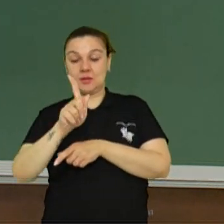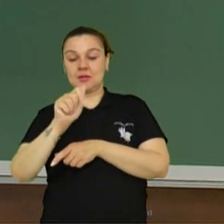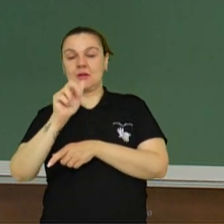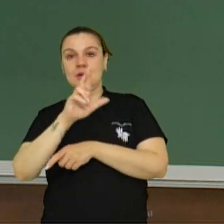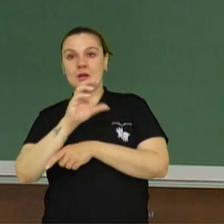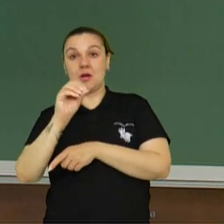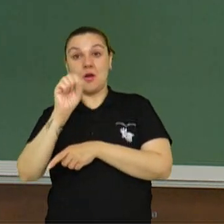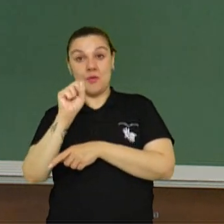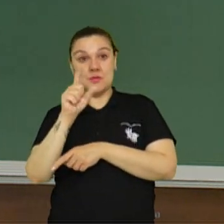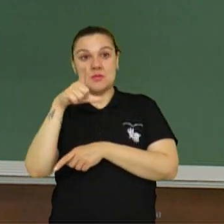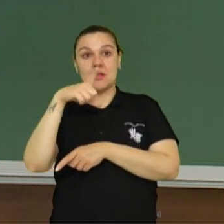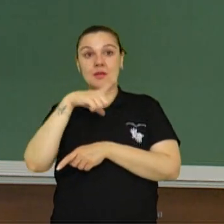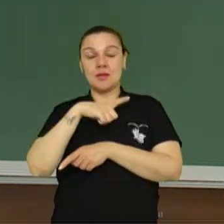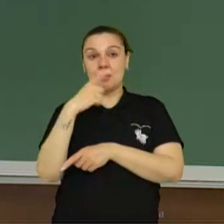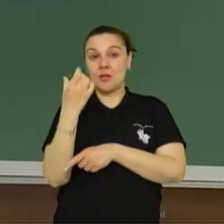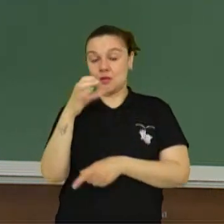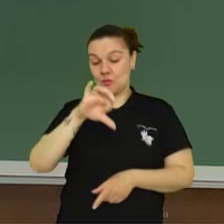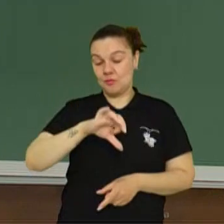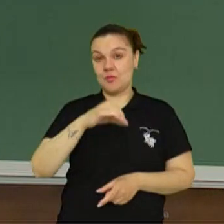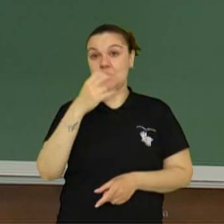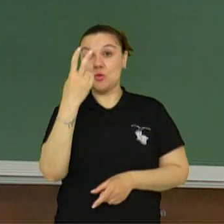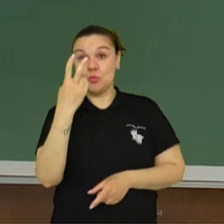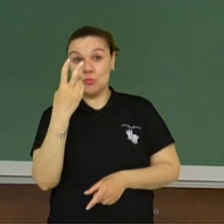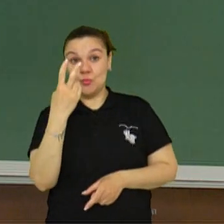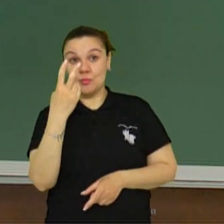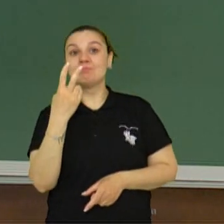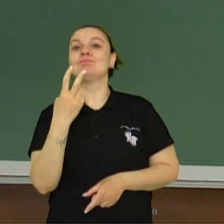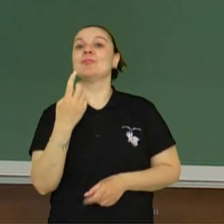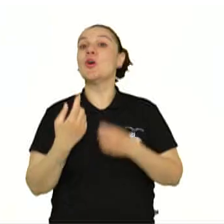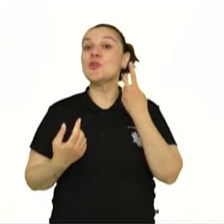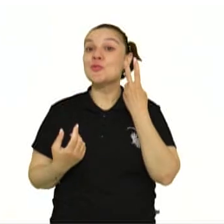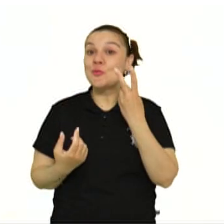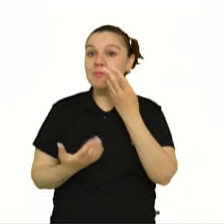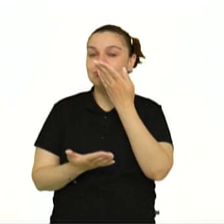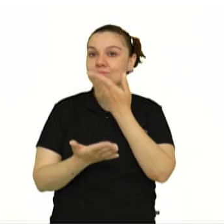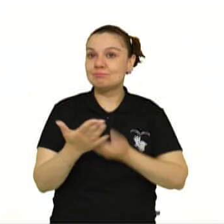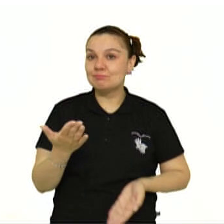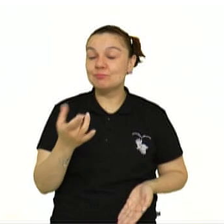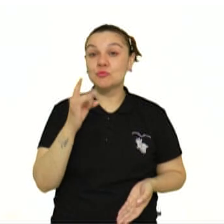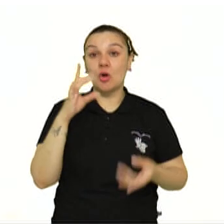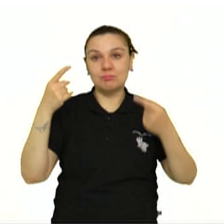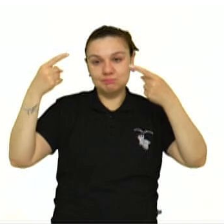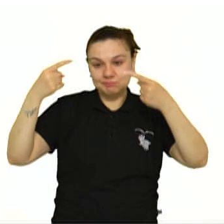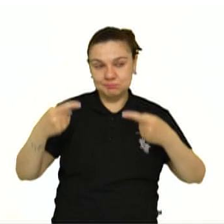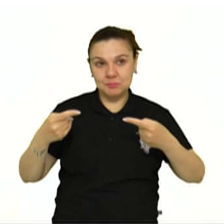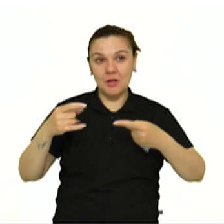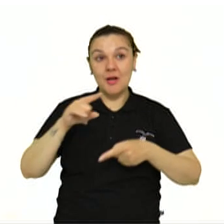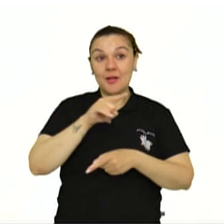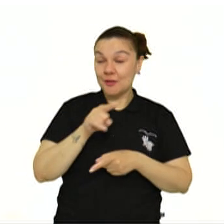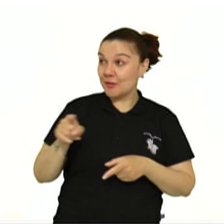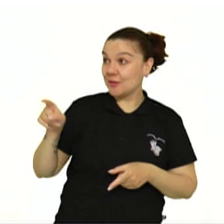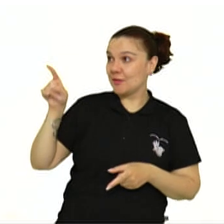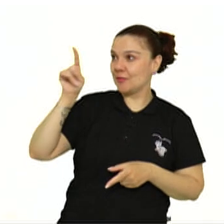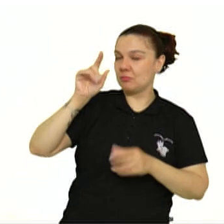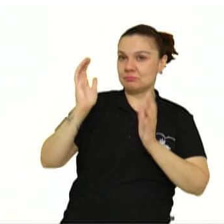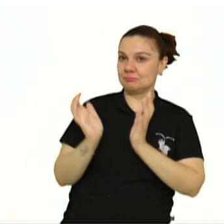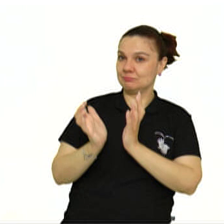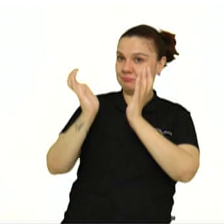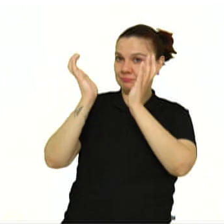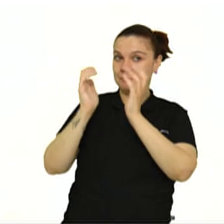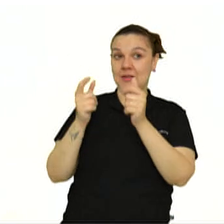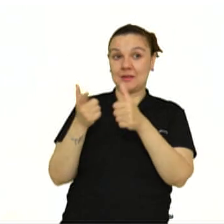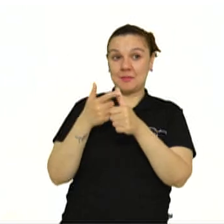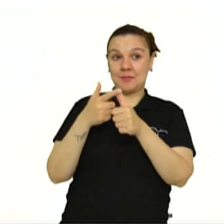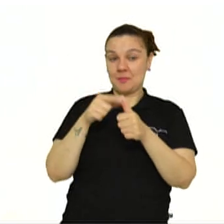que ele tem 92 vitórias e somente 2 derrotas nesse torneio. Tá? Então aqui está todas as imagens que ele ganhou,